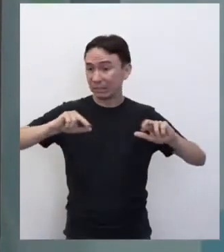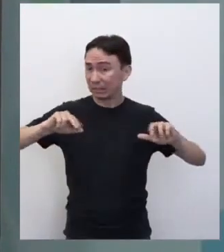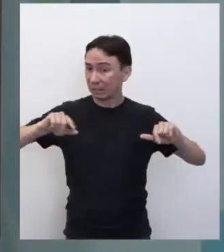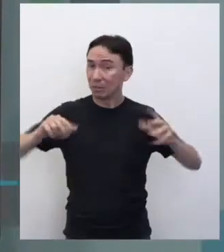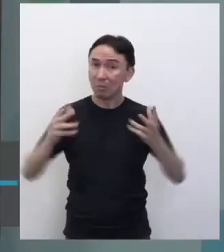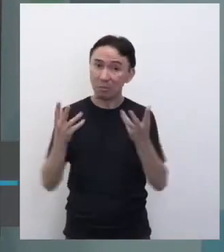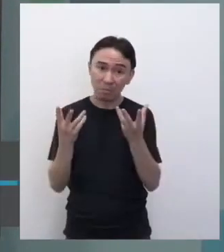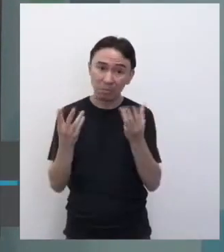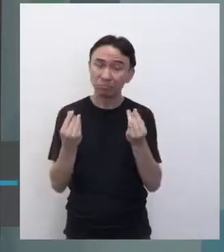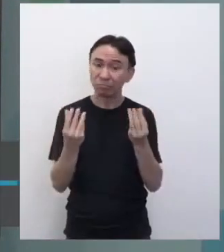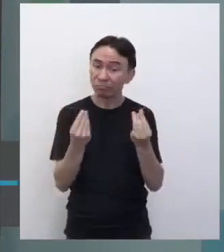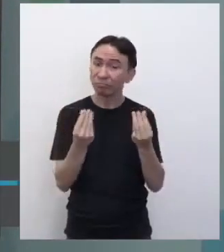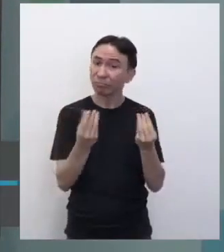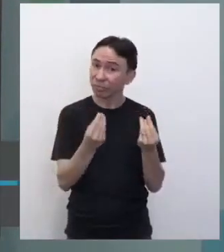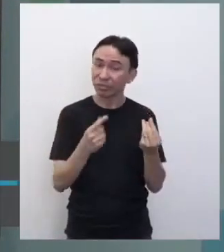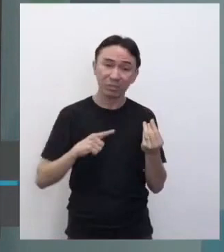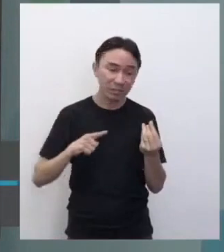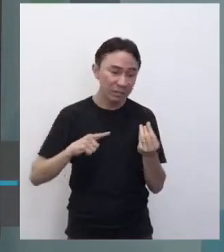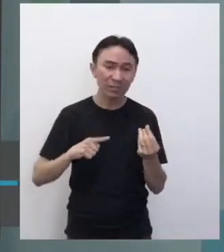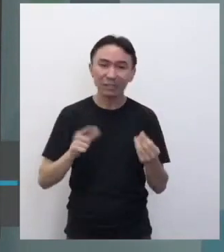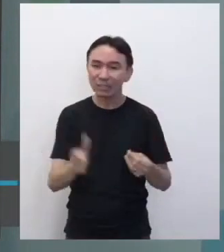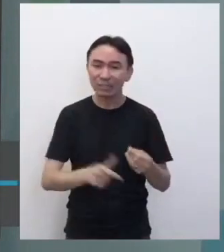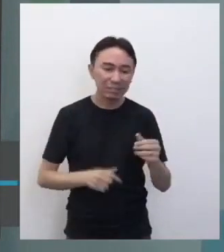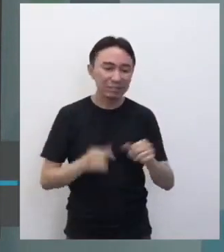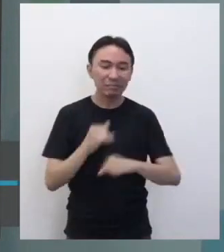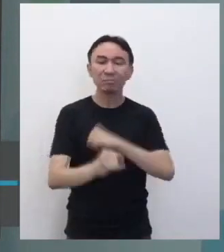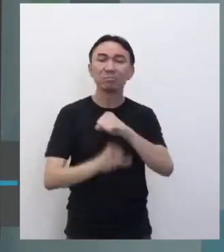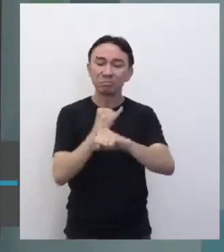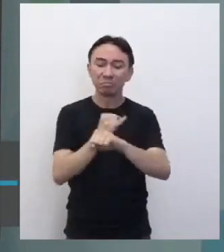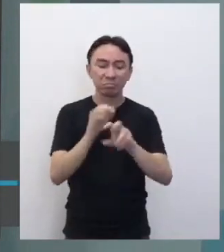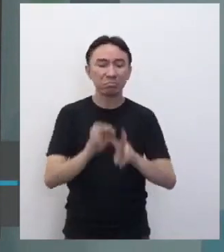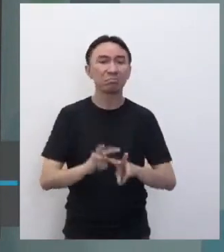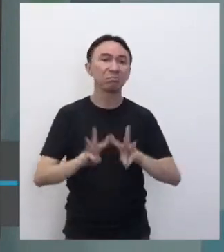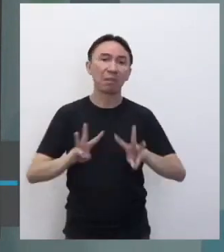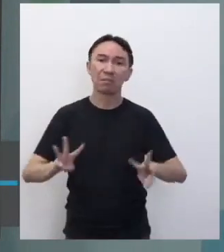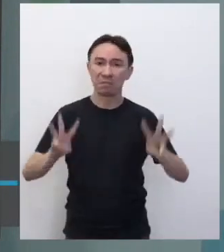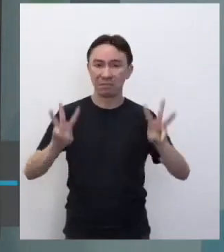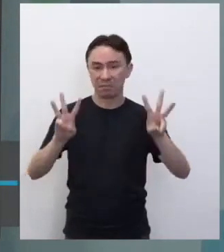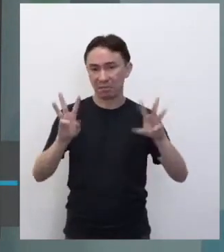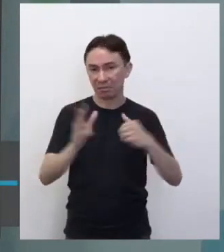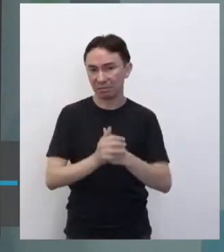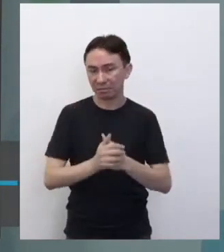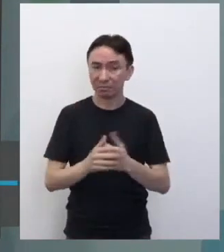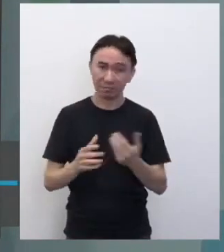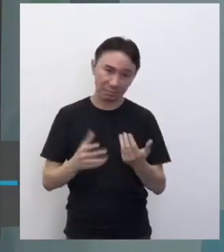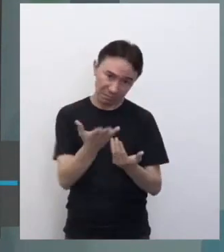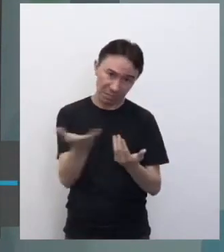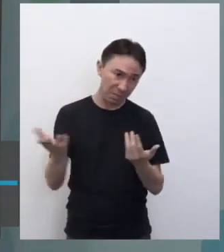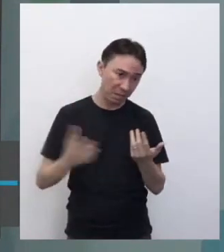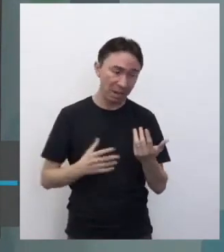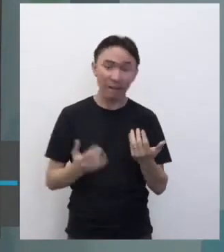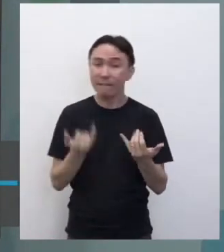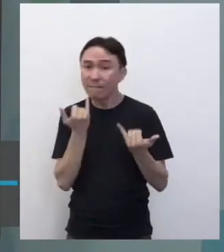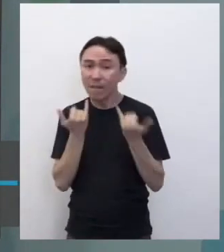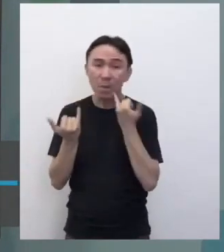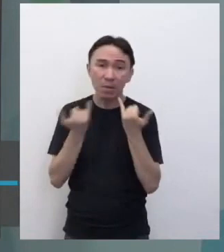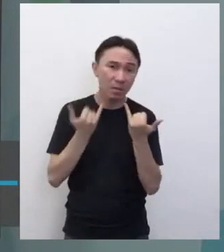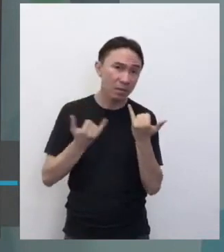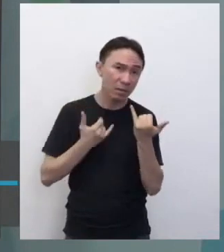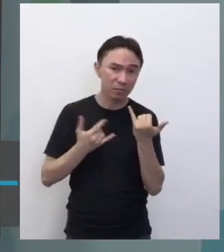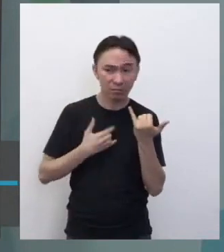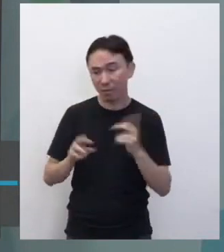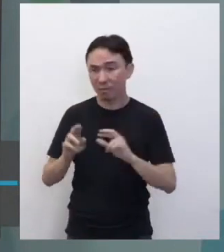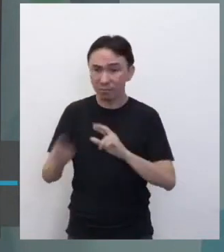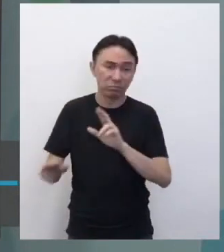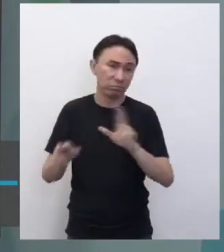de tipos de site, né? Então a informação que você vai encontrar lá também vai ser diferente. O tipo de leitura que você